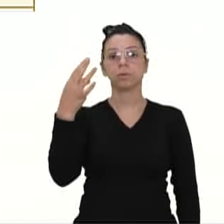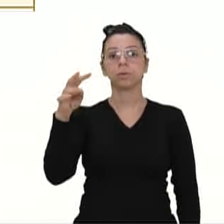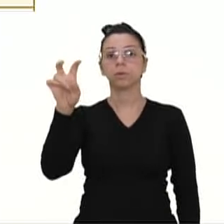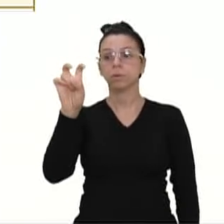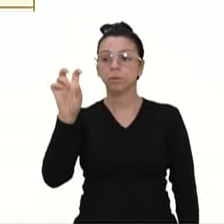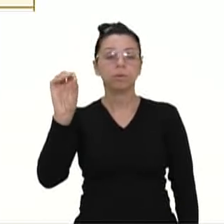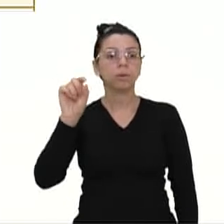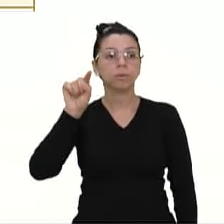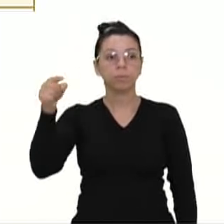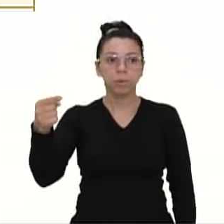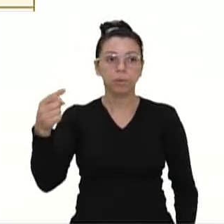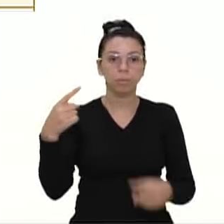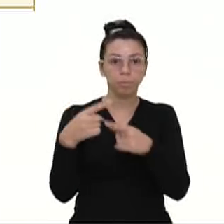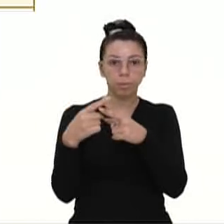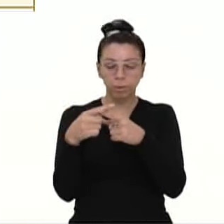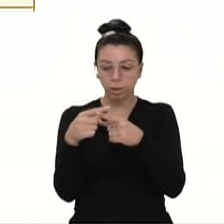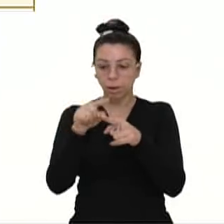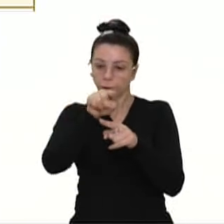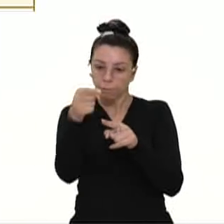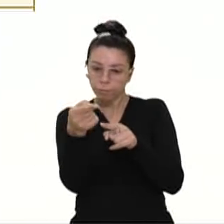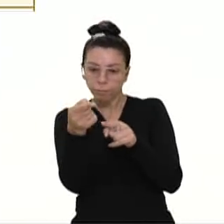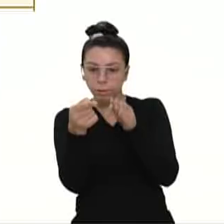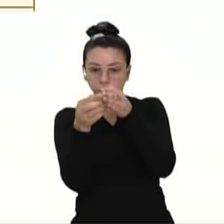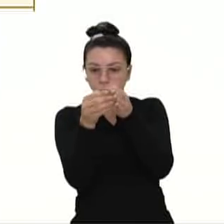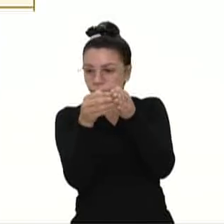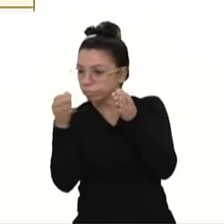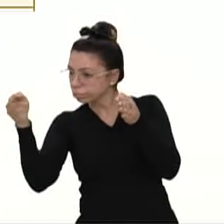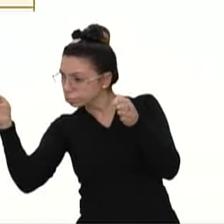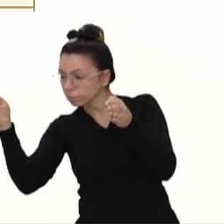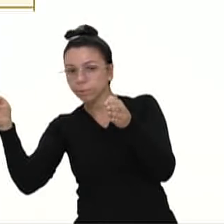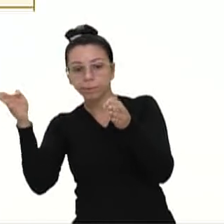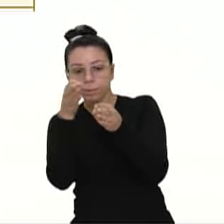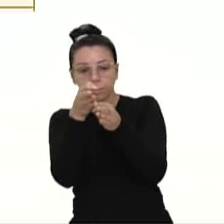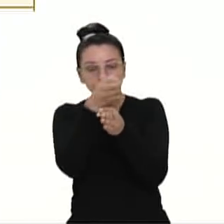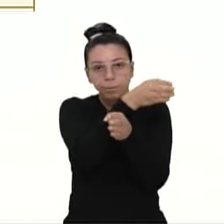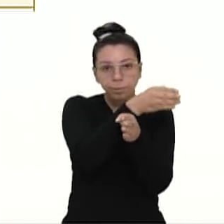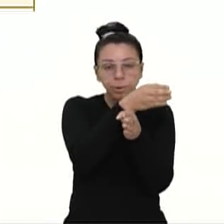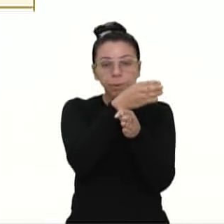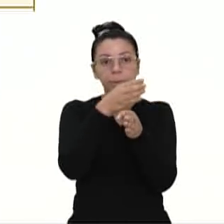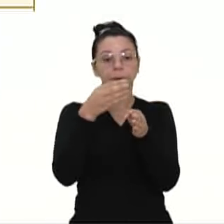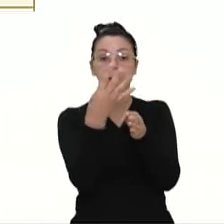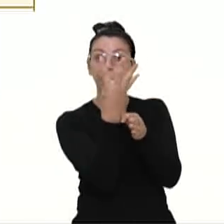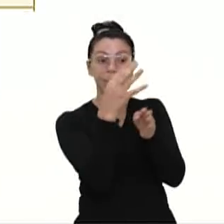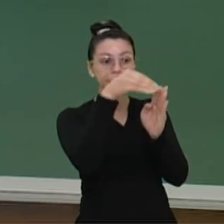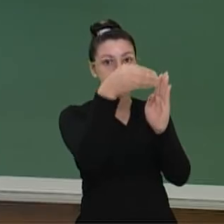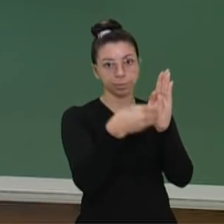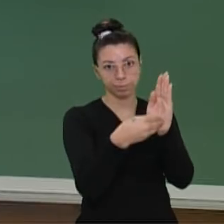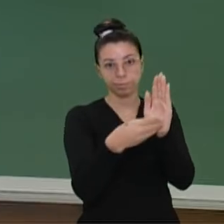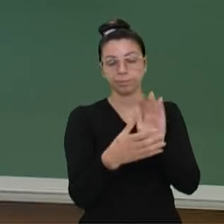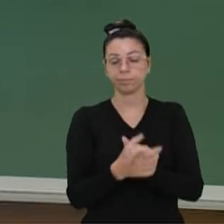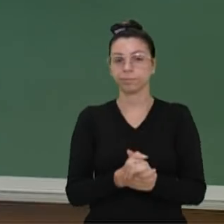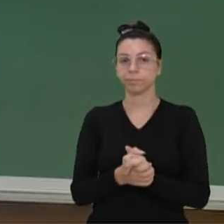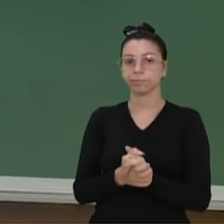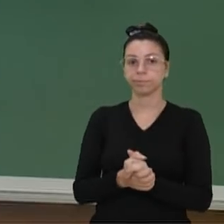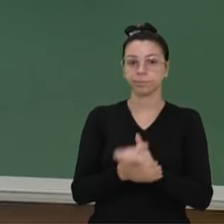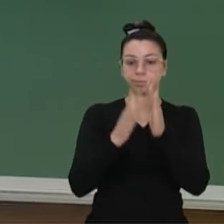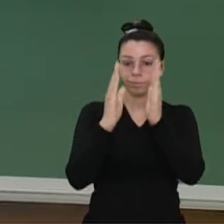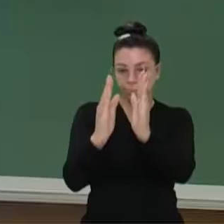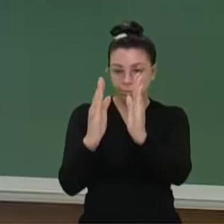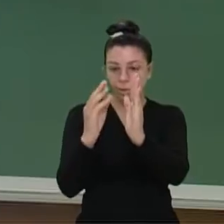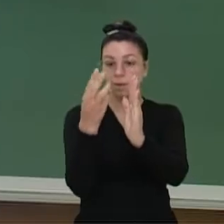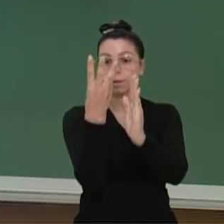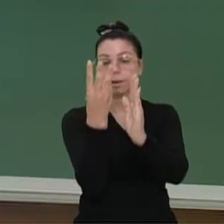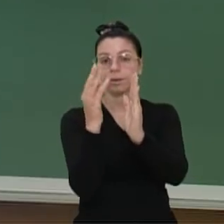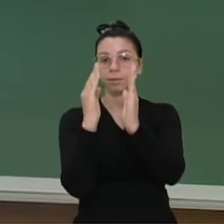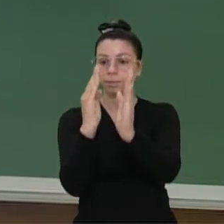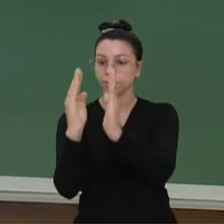Então, porque a vírgula está aqui depois do 4, então caracteriza 4 bilhões, né? 4 inteiro. Aí depois, a cada 3, algarismo, a gente